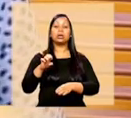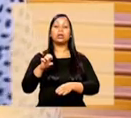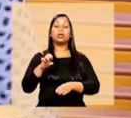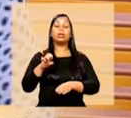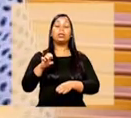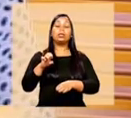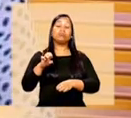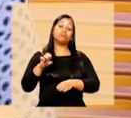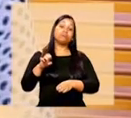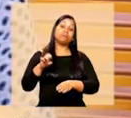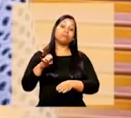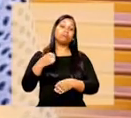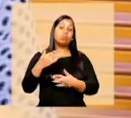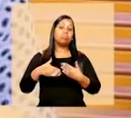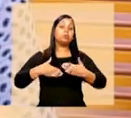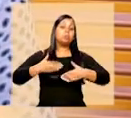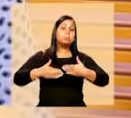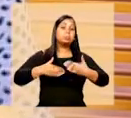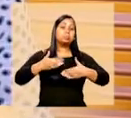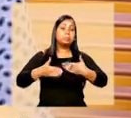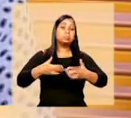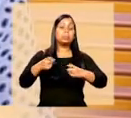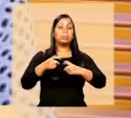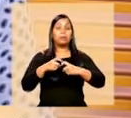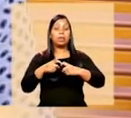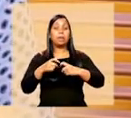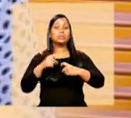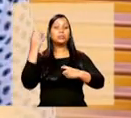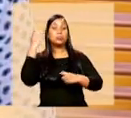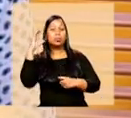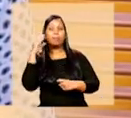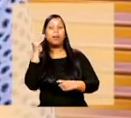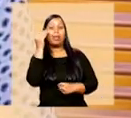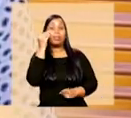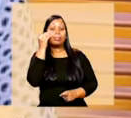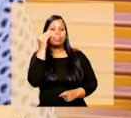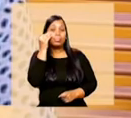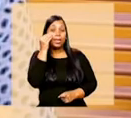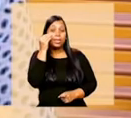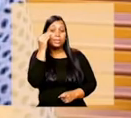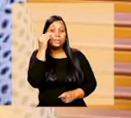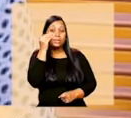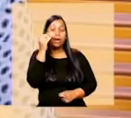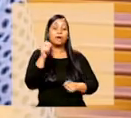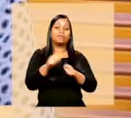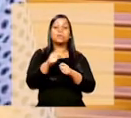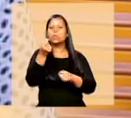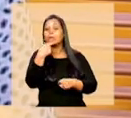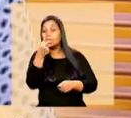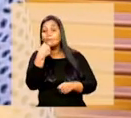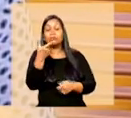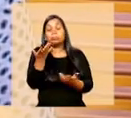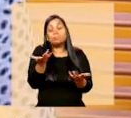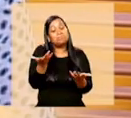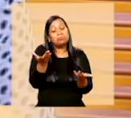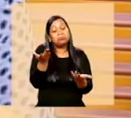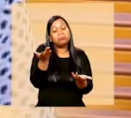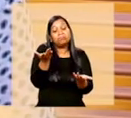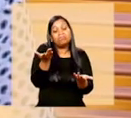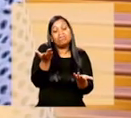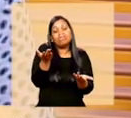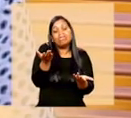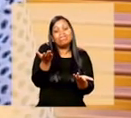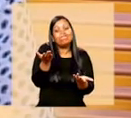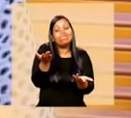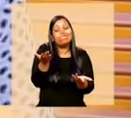durante um tempo, na verdade, os médicos em Cuiabá tentaram fazer um tratamento e não deu.